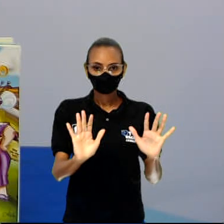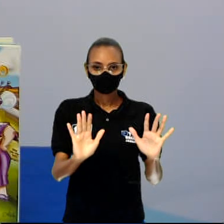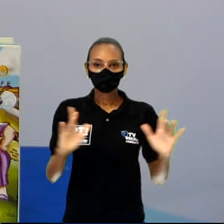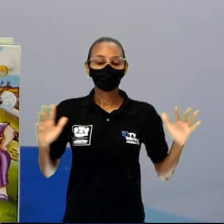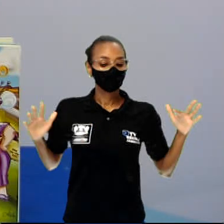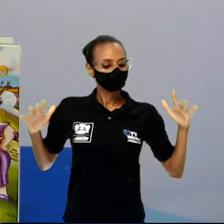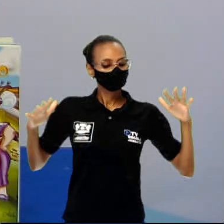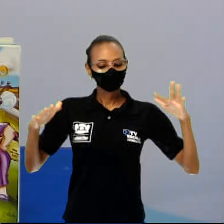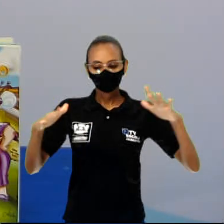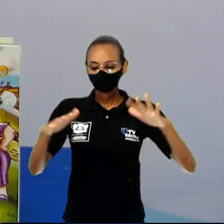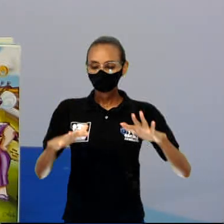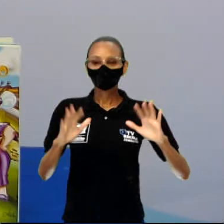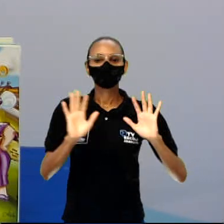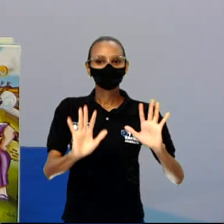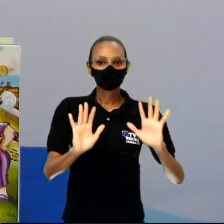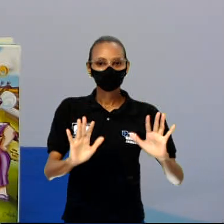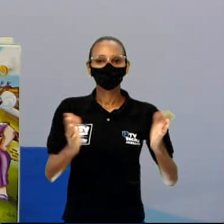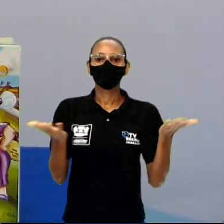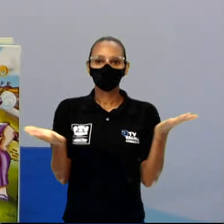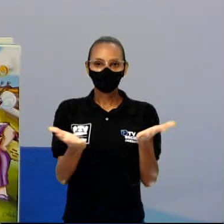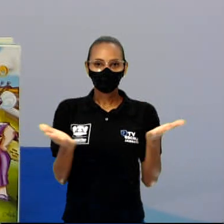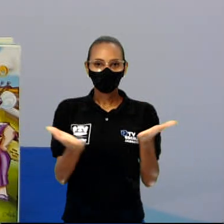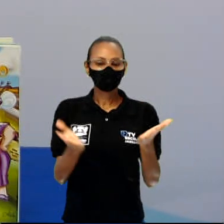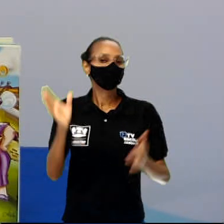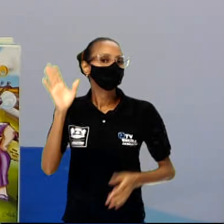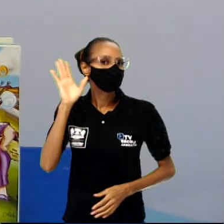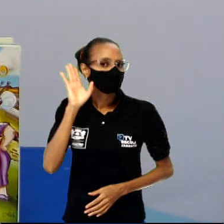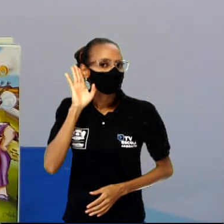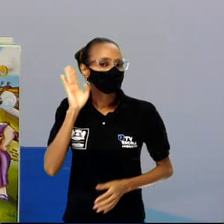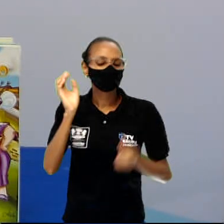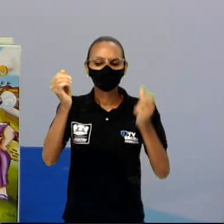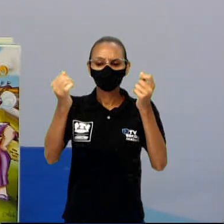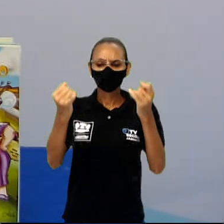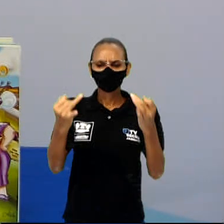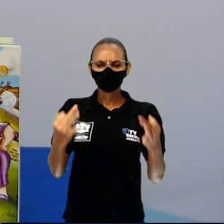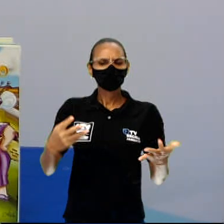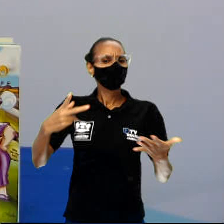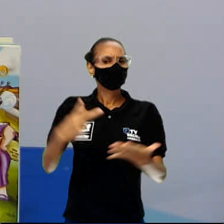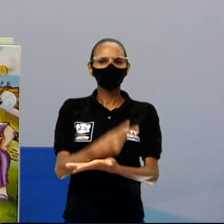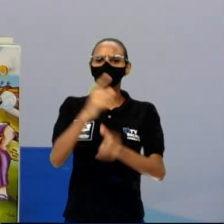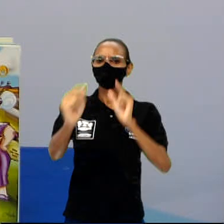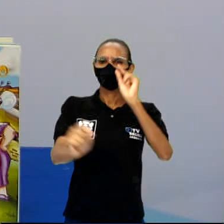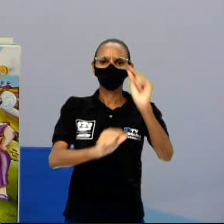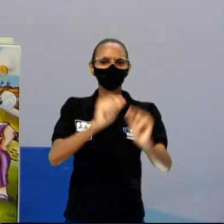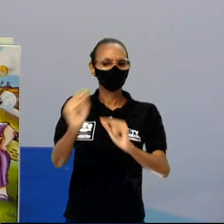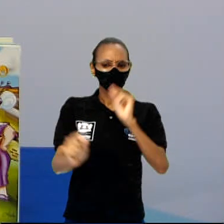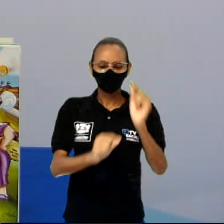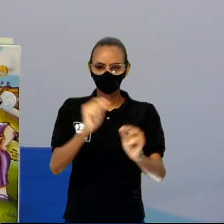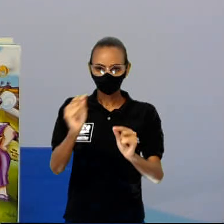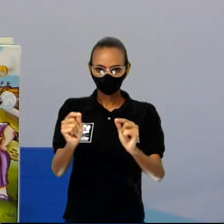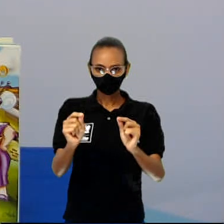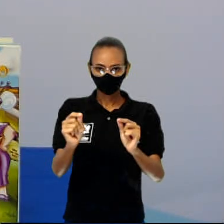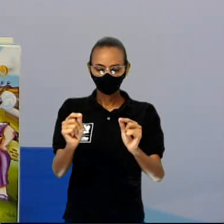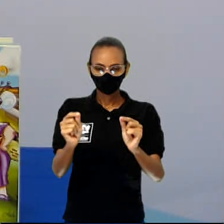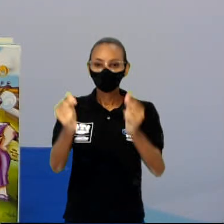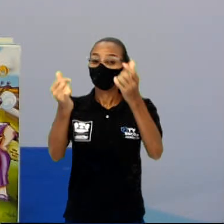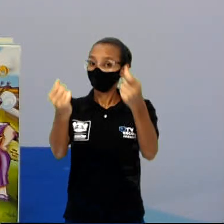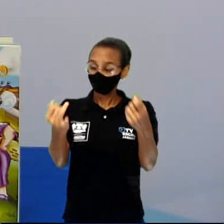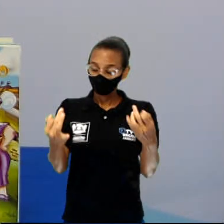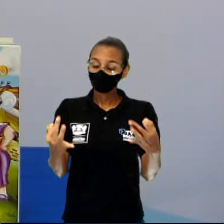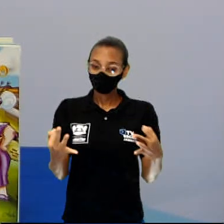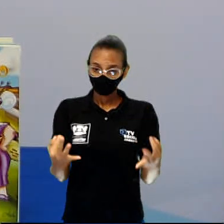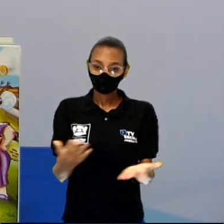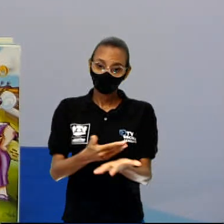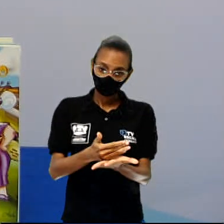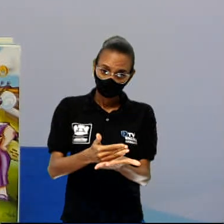e disseram: agora é hora de escutar o que é que aconteceu para a gente tentar resolver o problema. E começaram a falar, né?